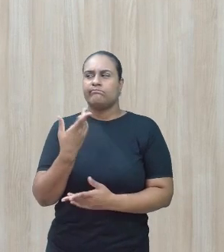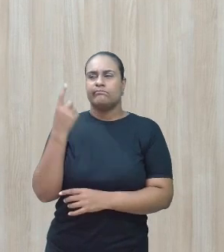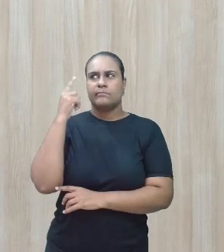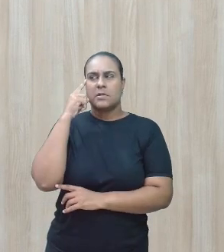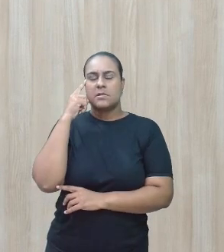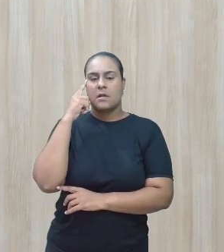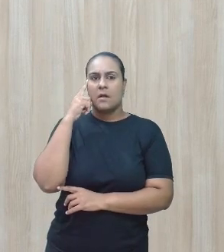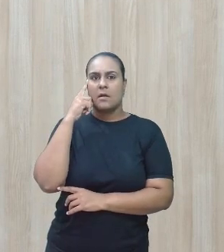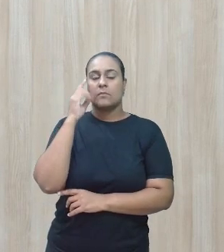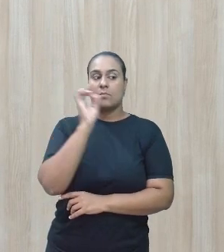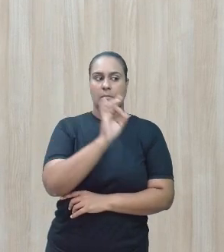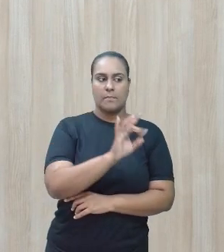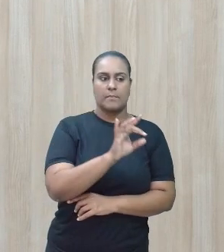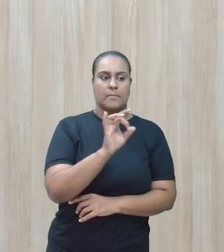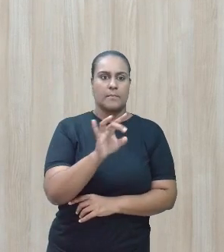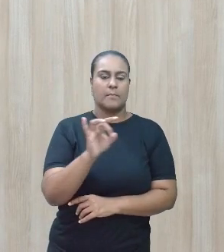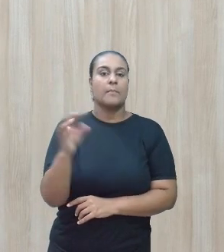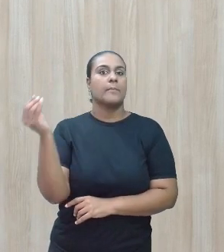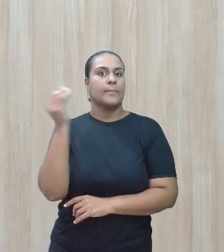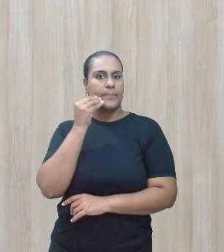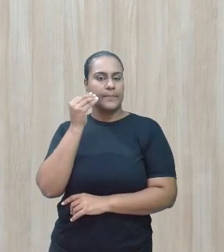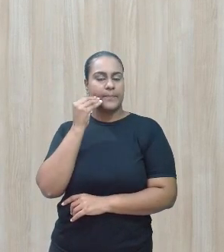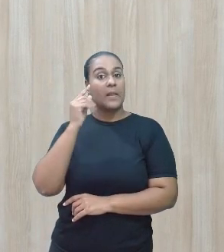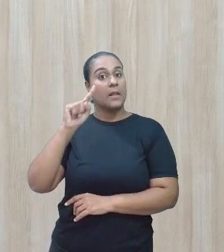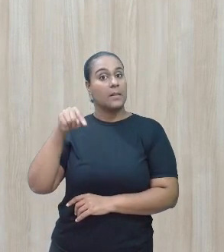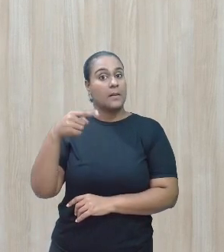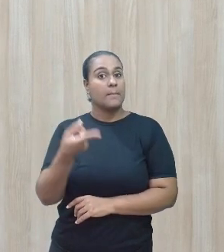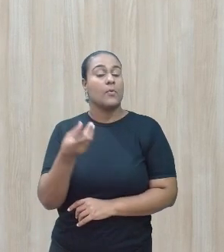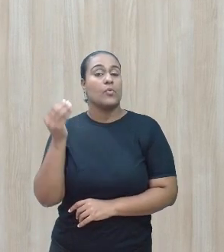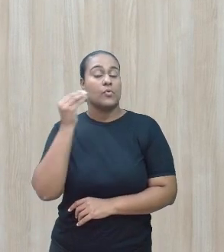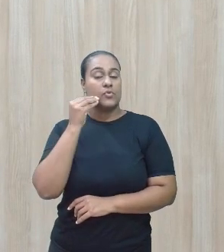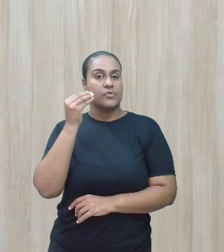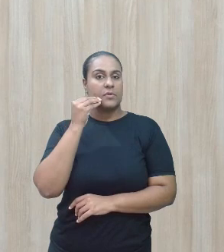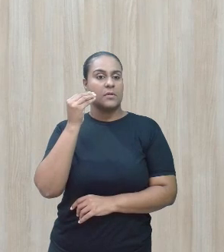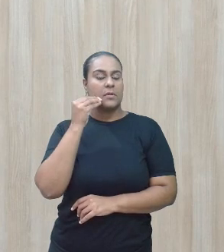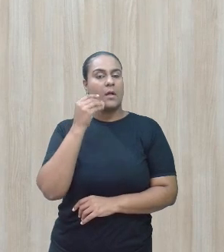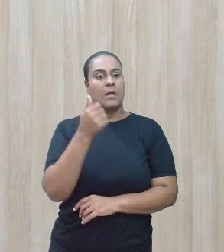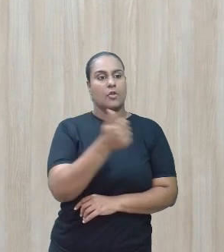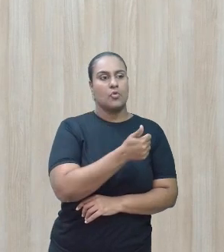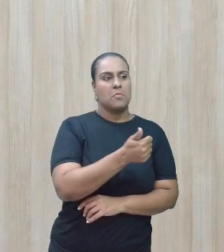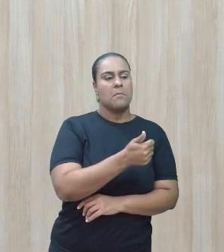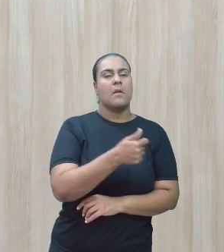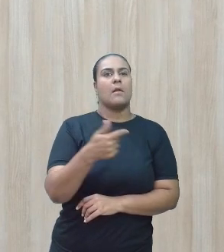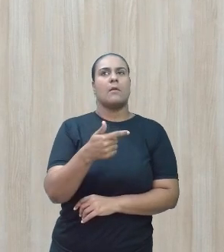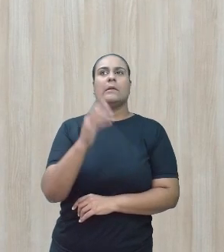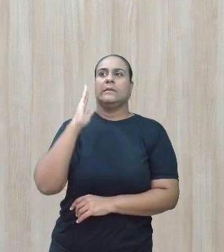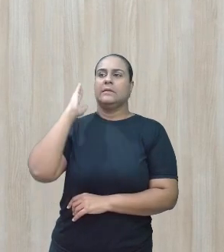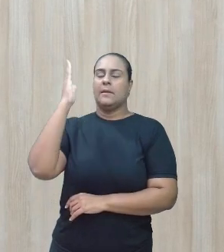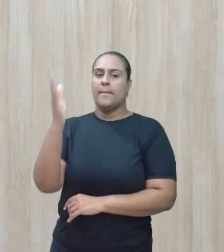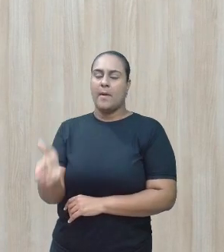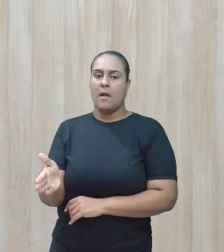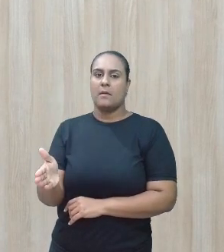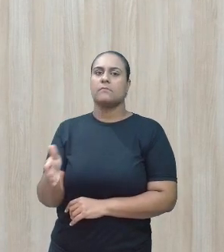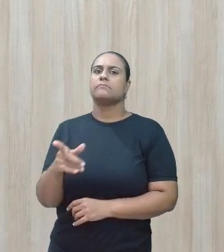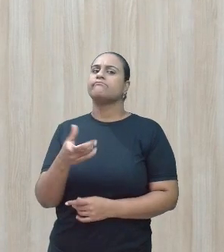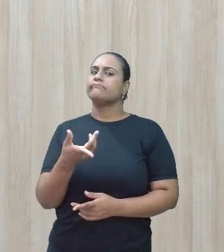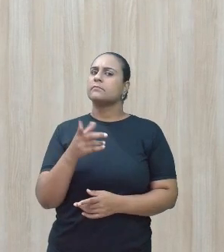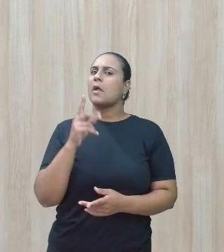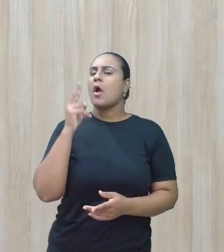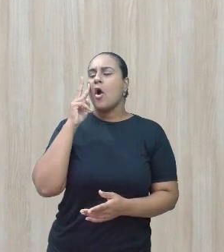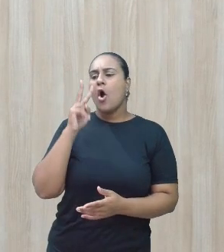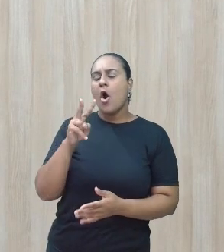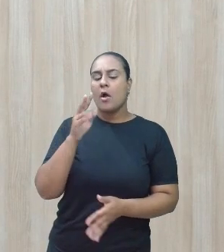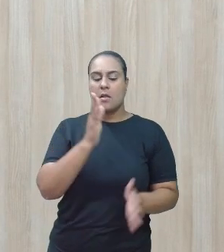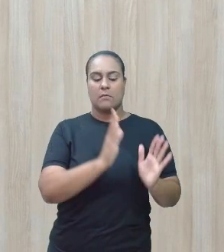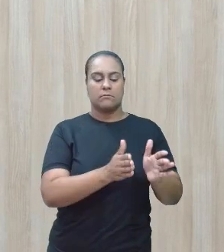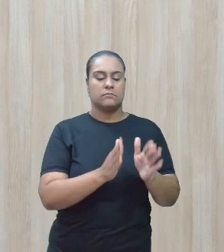primeiro de 1 por 1, para depois você tentar dar esses saltos. Ou seja, pega uma sequência aí que está no seu